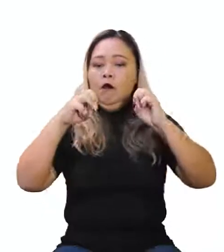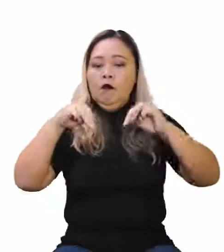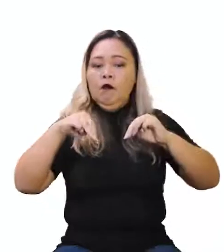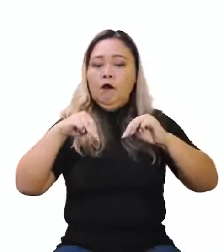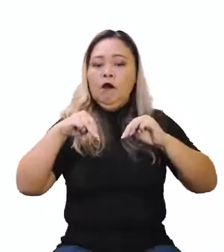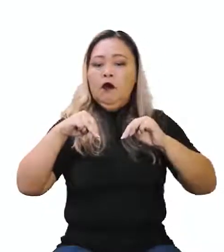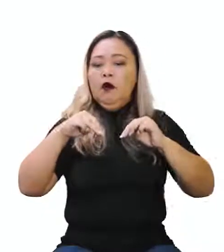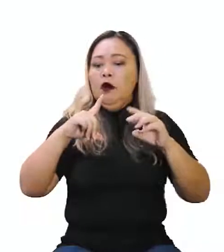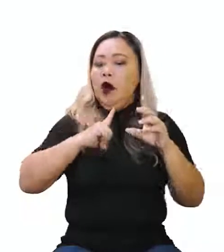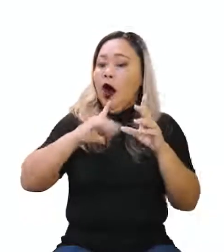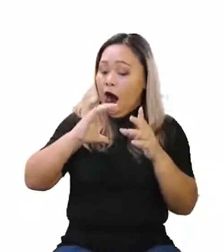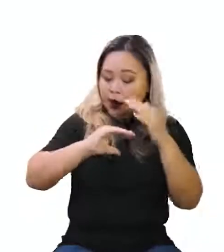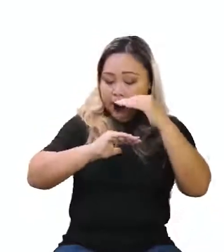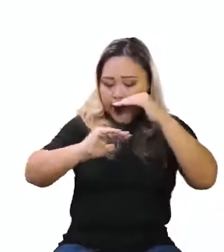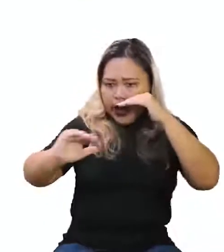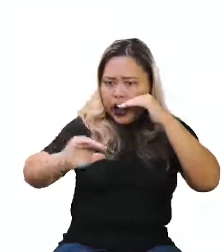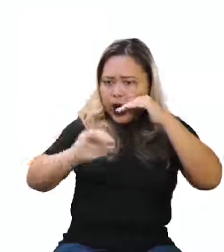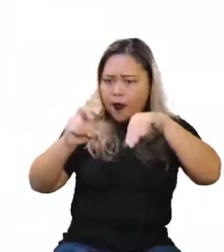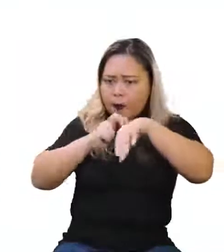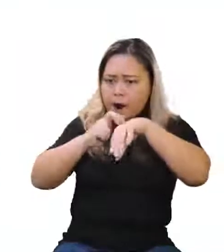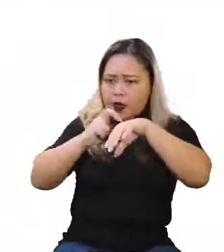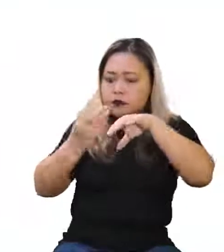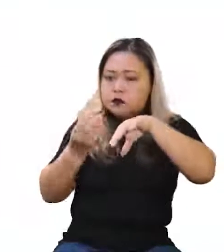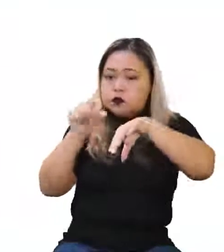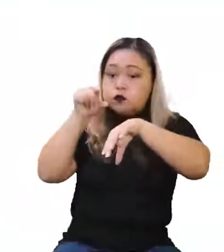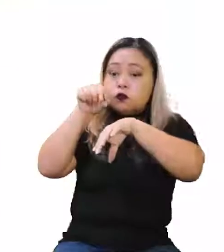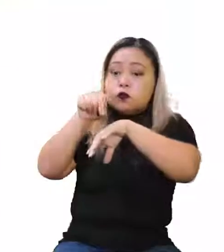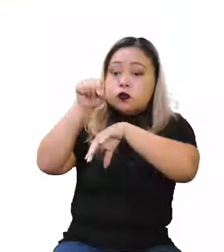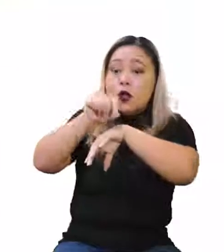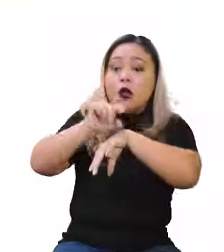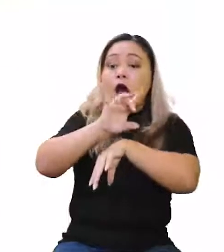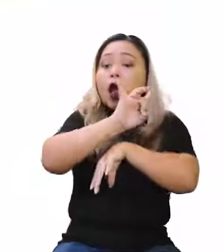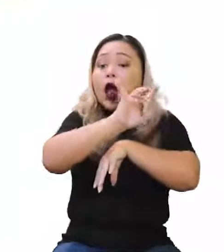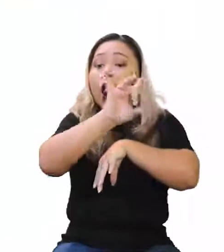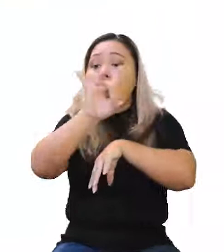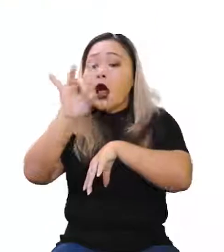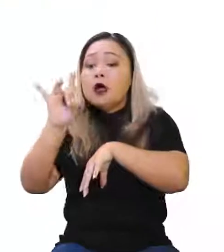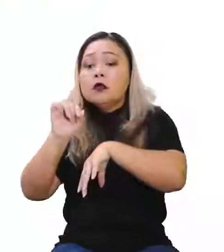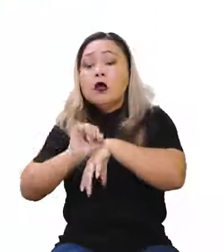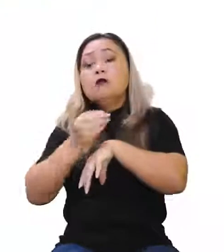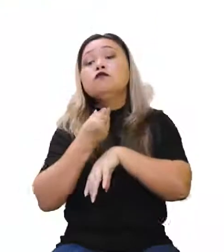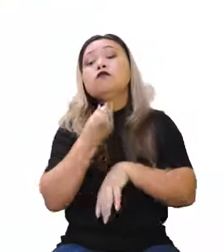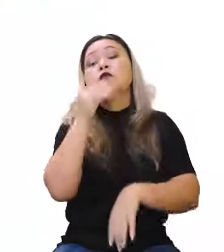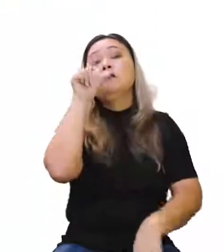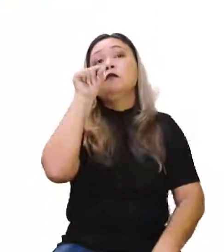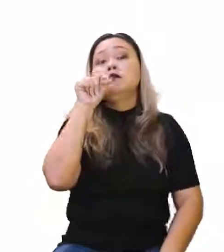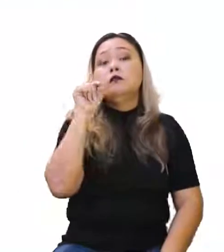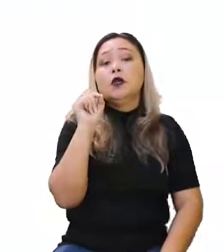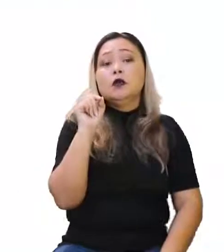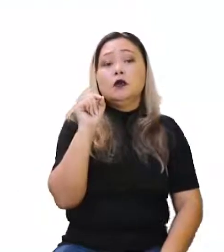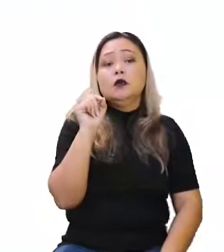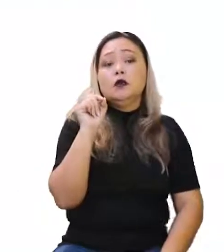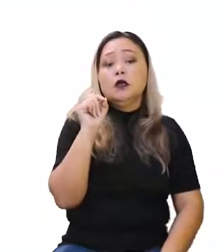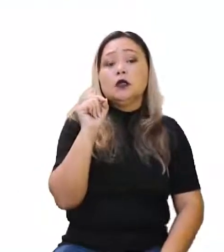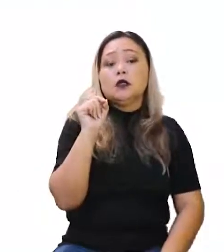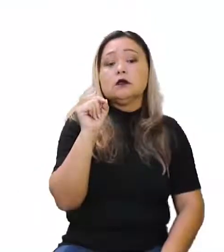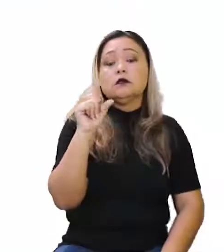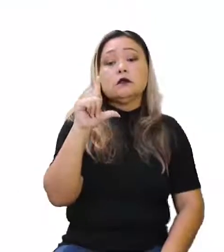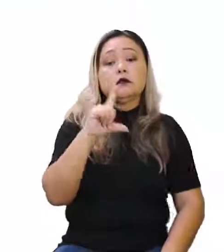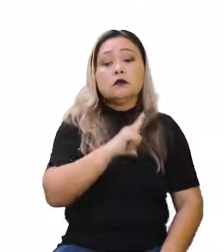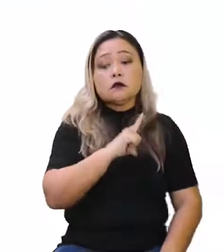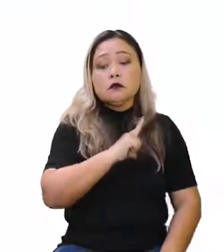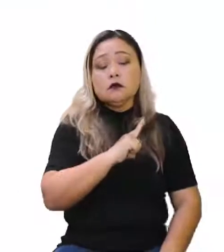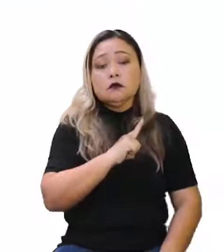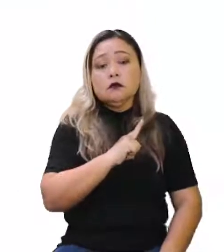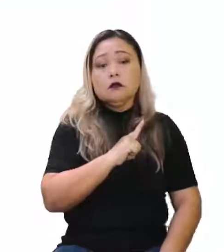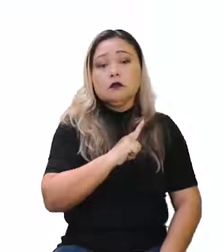capim. Aí nós vamos ver a qualidade que é utilizada. Para cada avestruz aí, provavelmente, nós sempre temos que